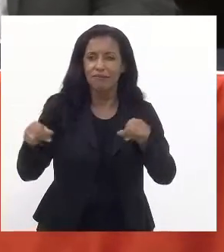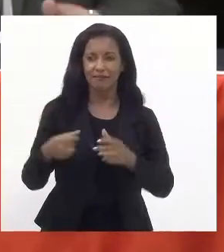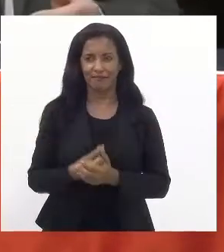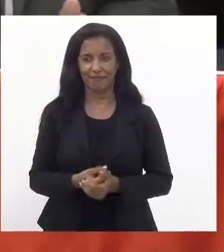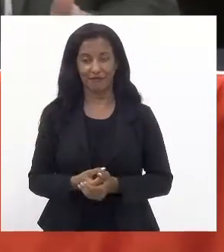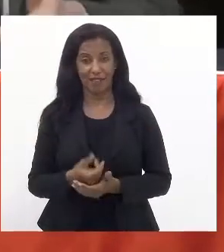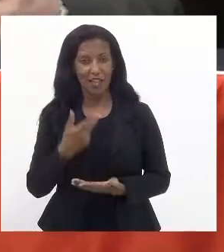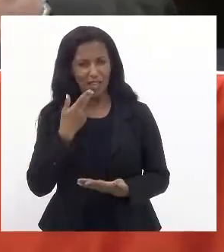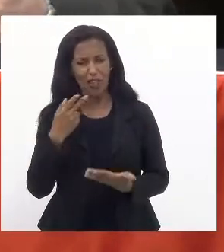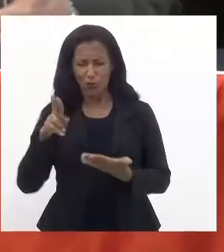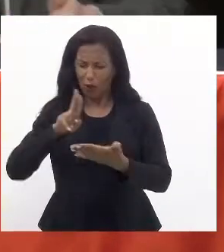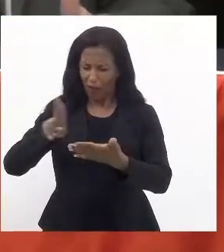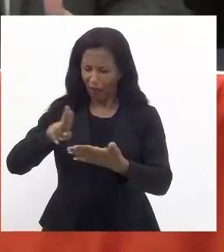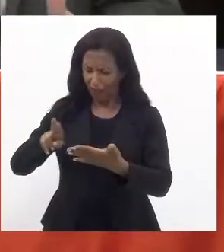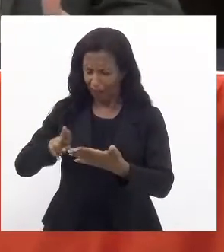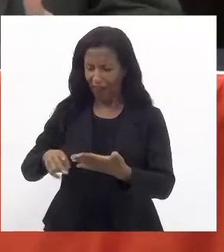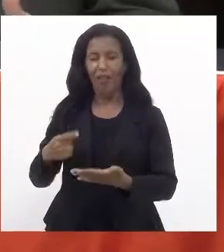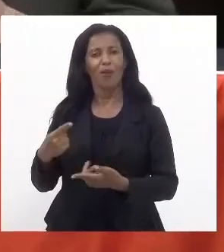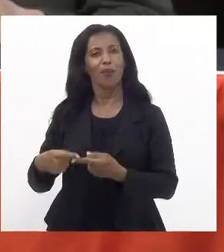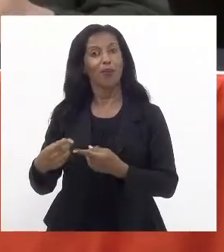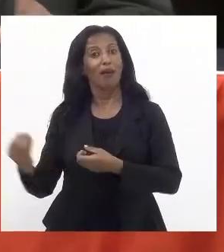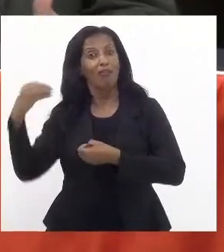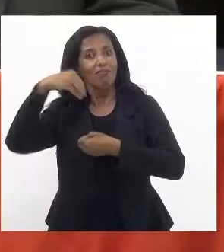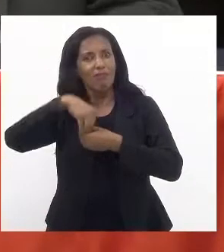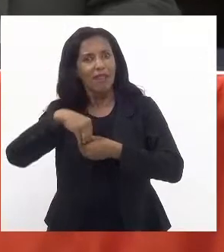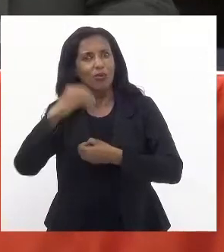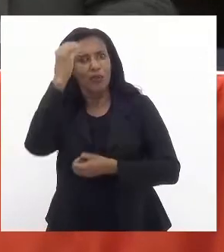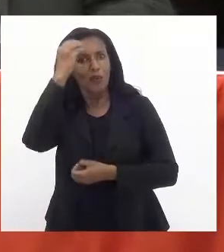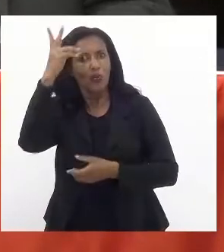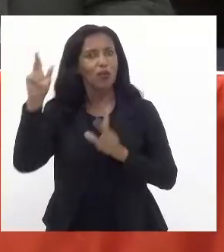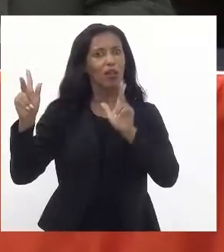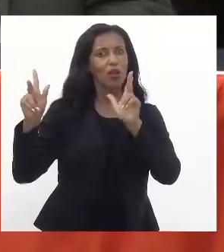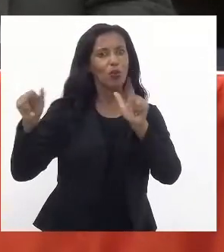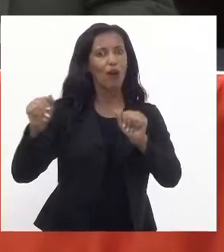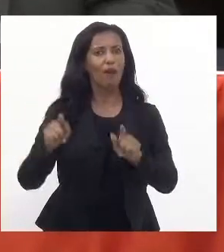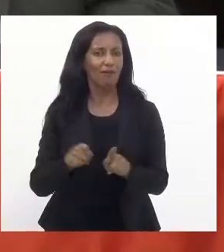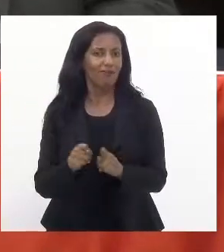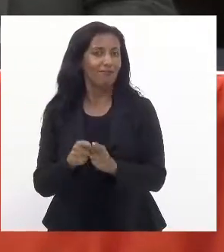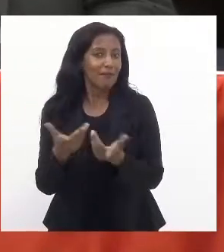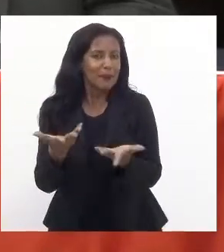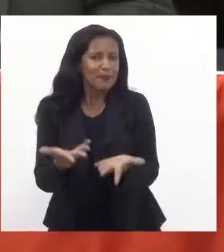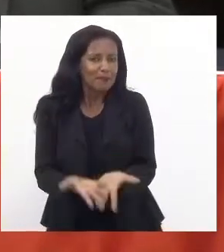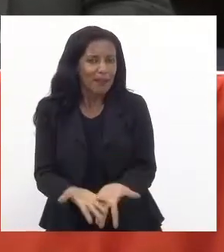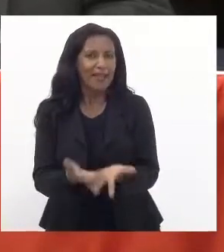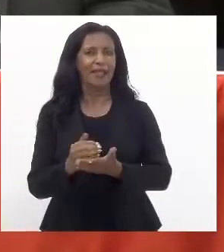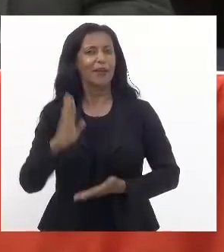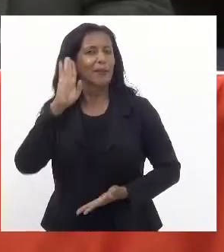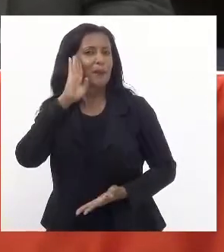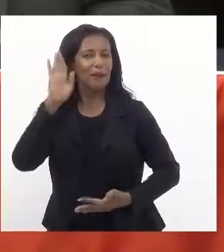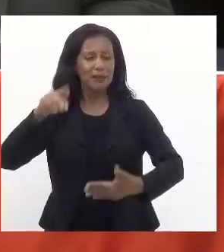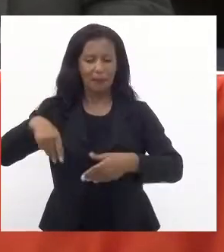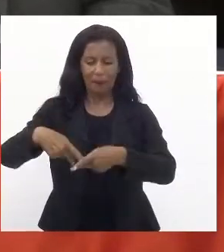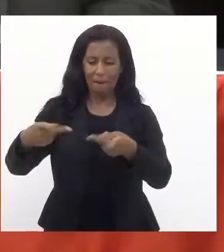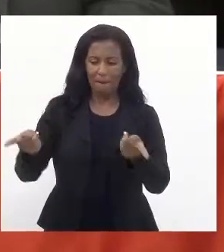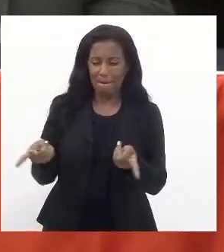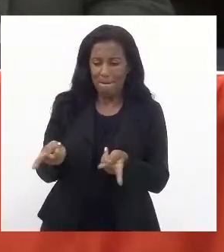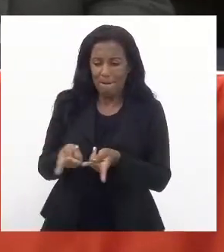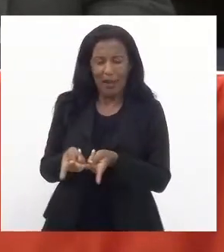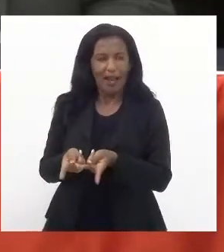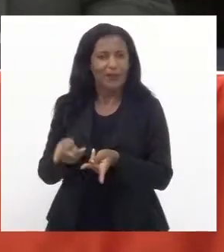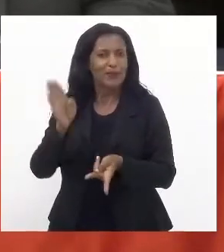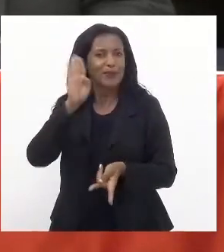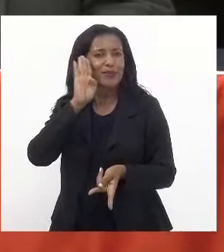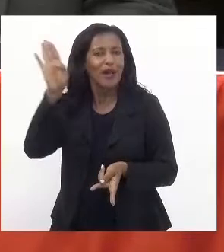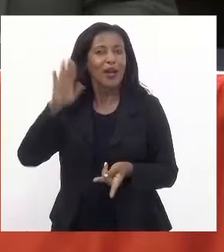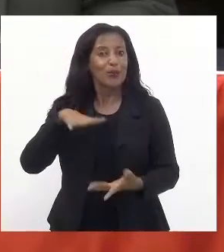fazendo questão de falar porque está tudo na nossa cultura também culinária. Os principais pratos libaneses apreciados